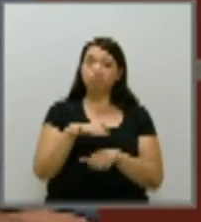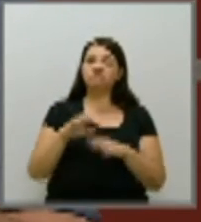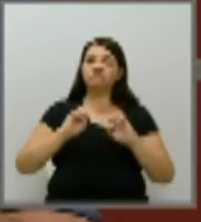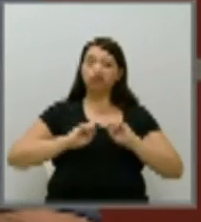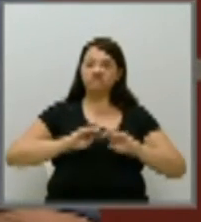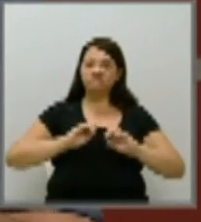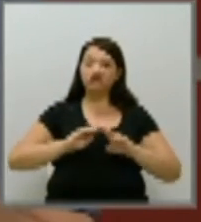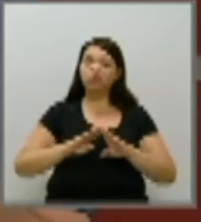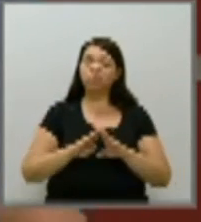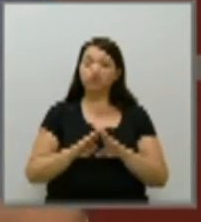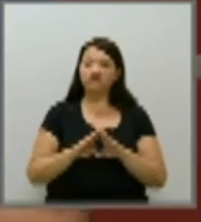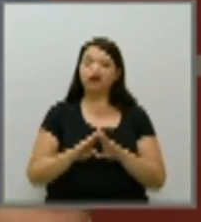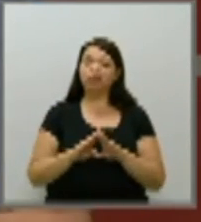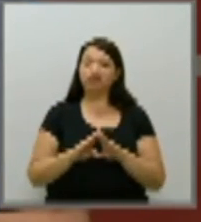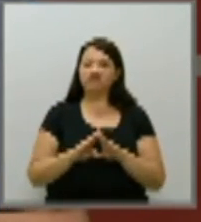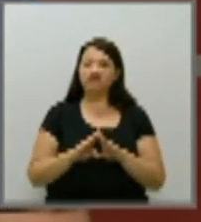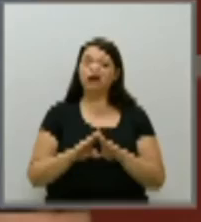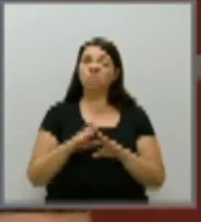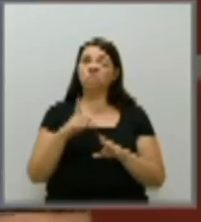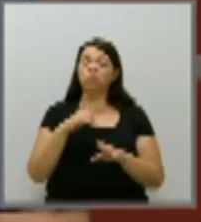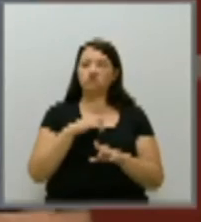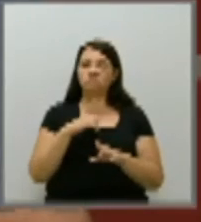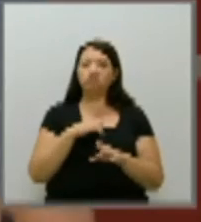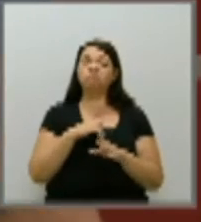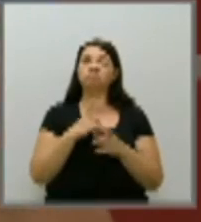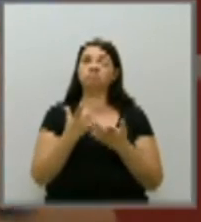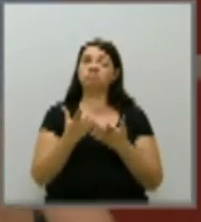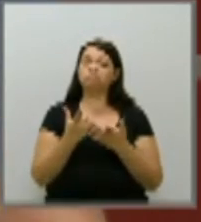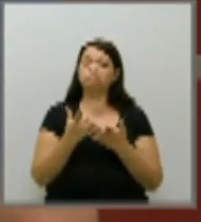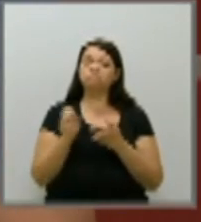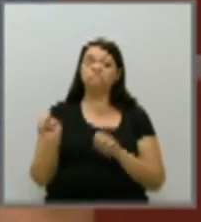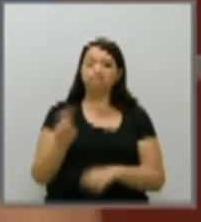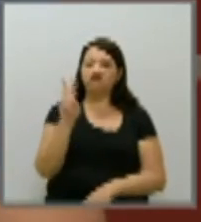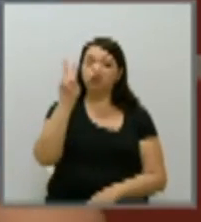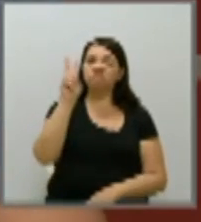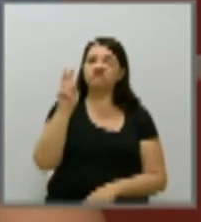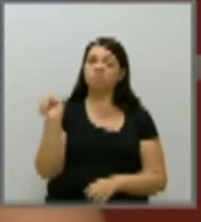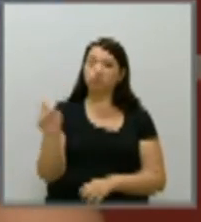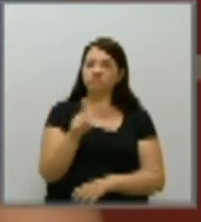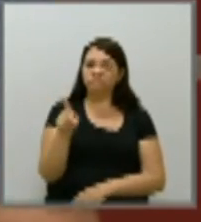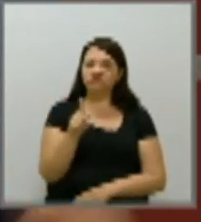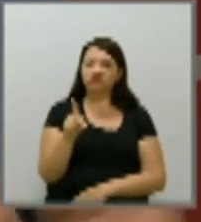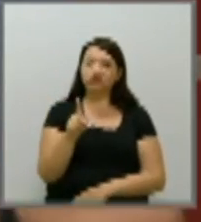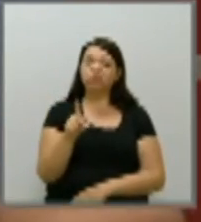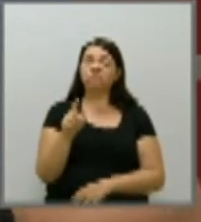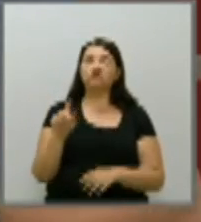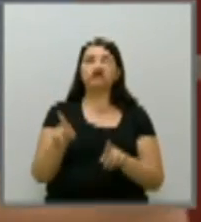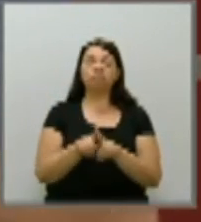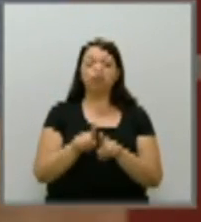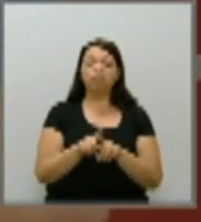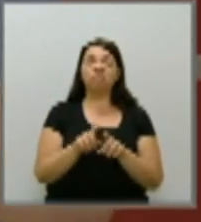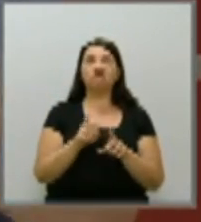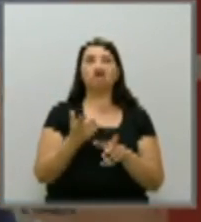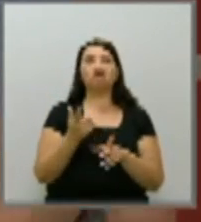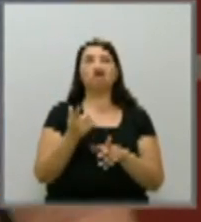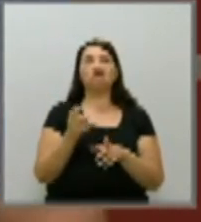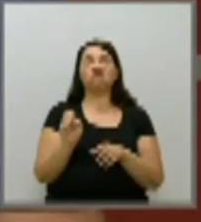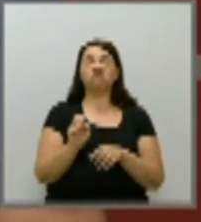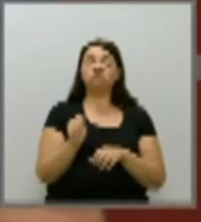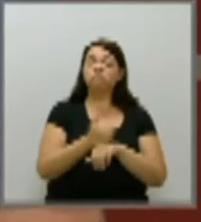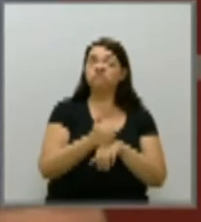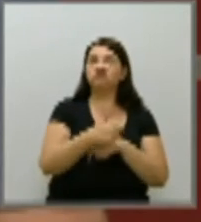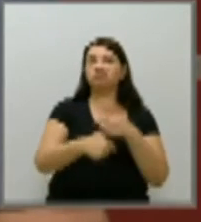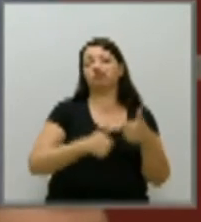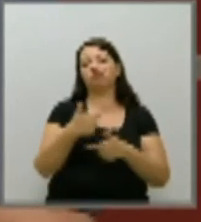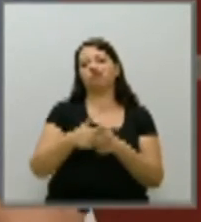passa, obviamente, pela valorização dos profissionais, né, pela valorização dos educadores e toda a valorização dos servidores